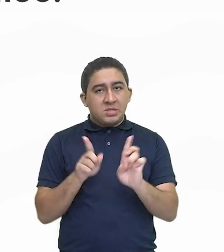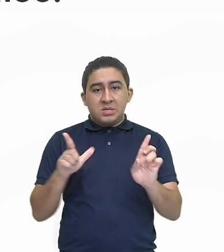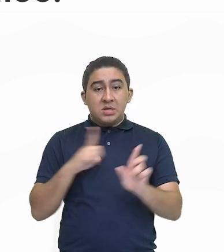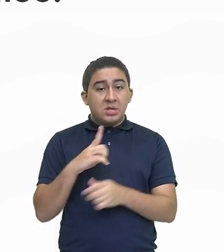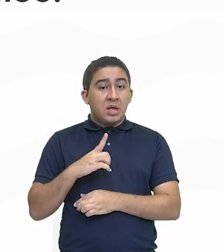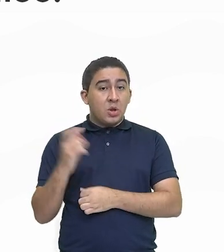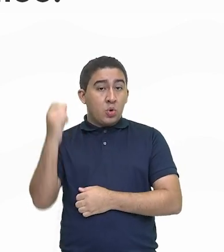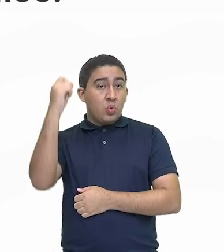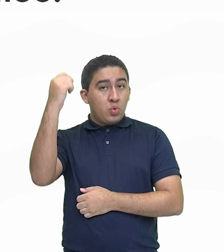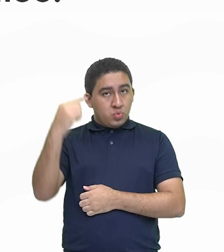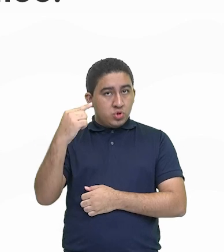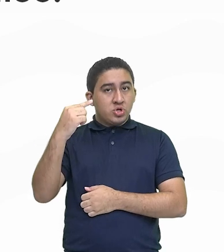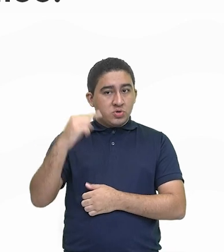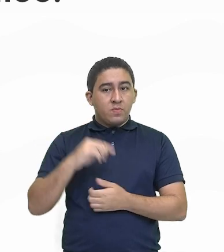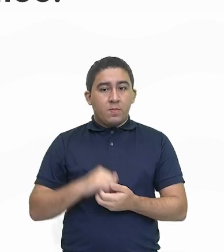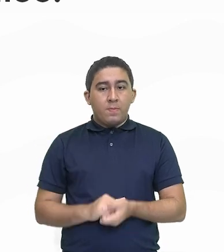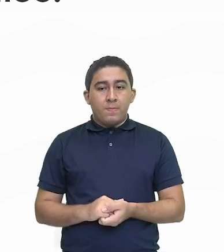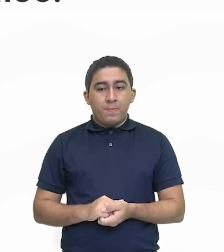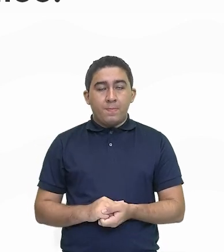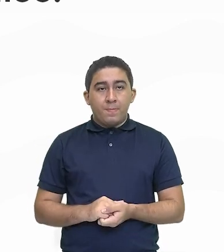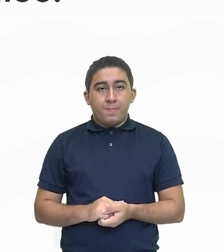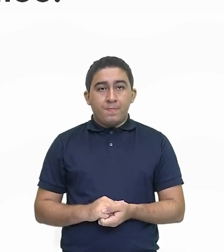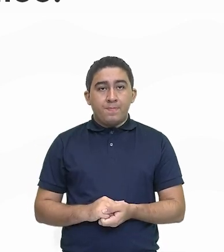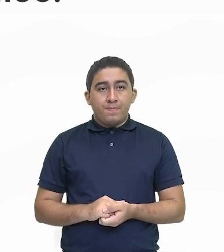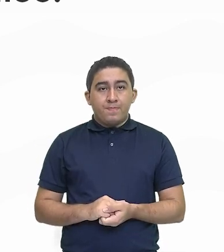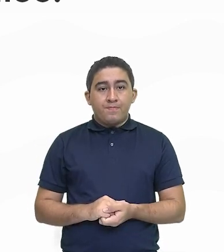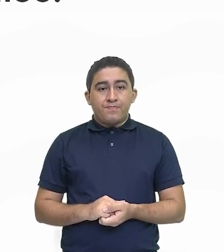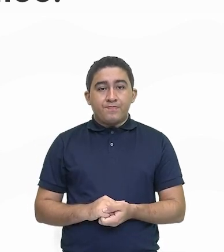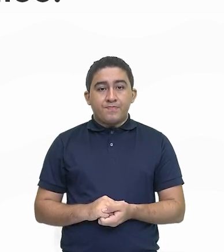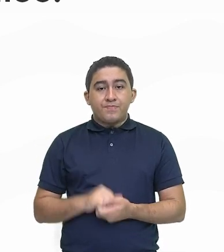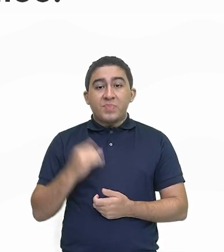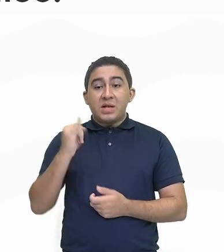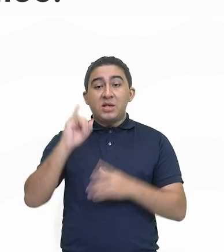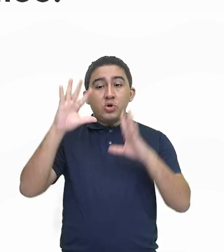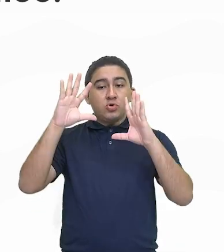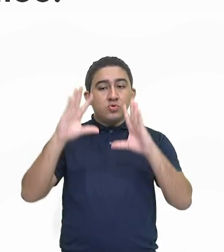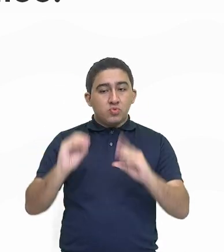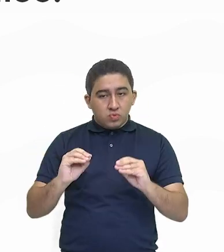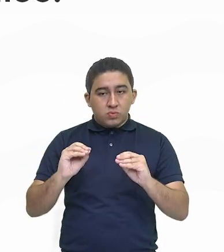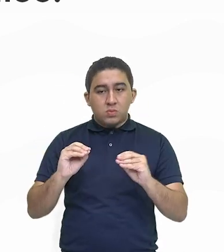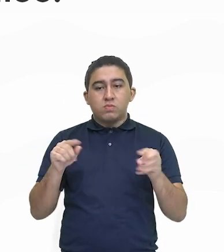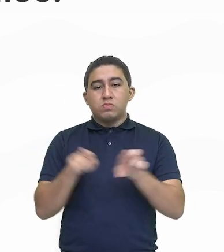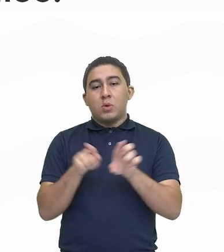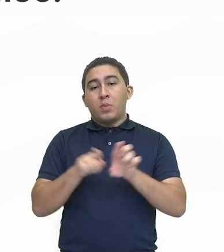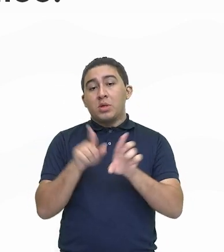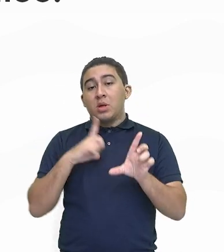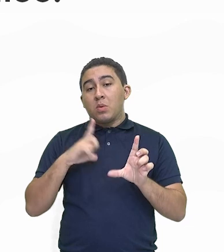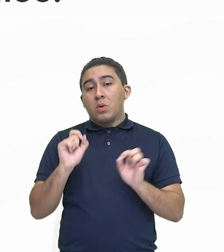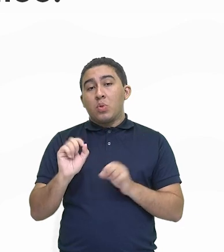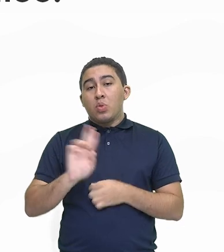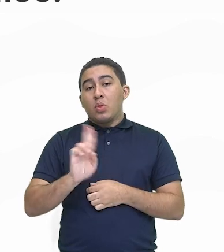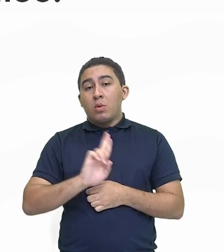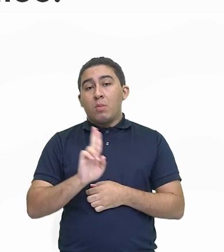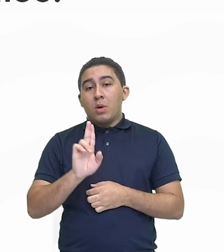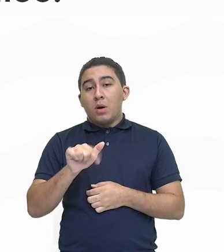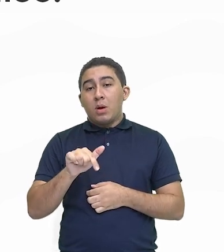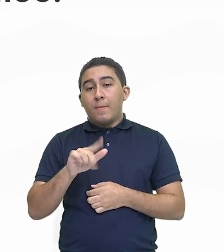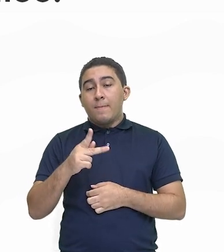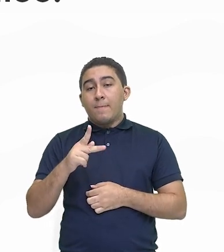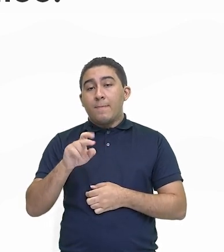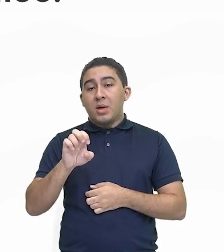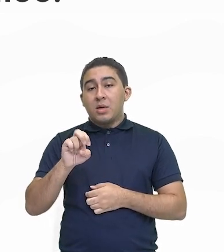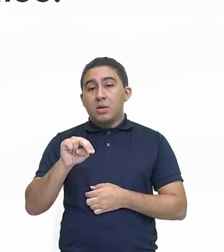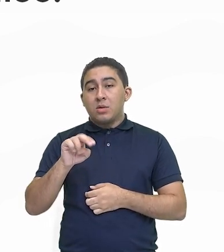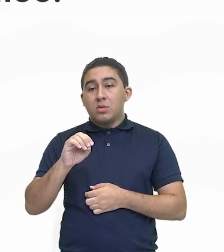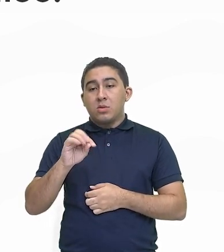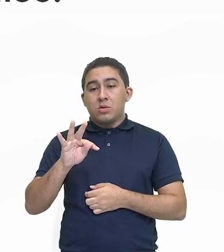luz, tá bom? Então, a fase escura é também conhecida como o ciclo das pentoses ou ciclo de